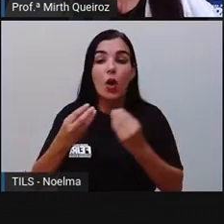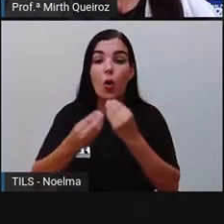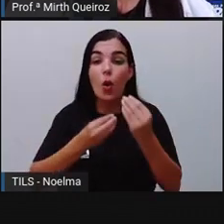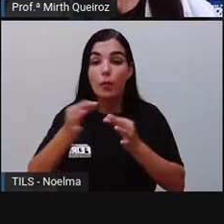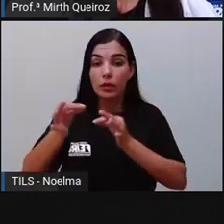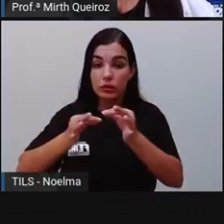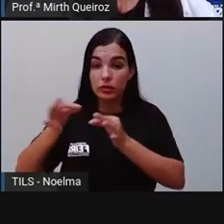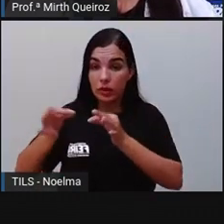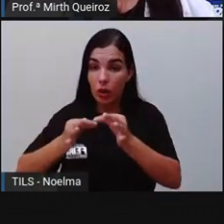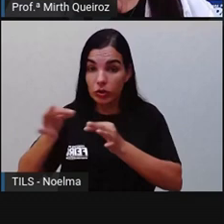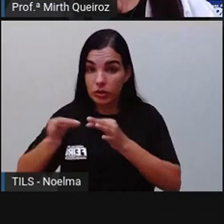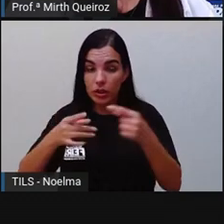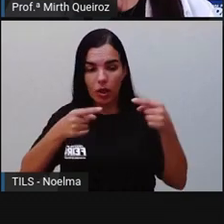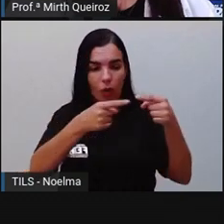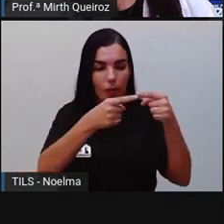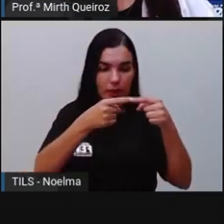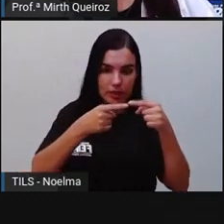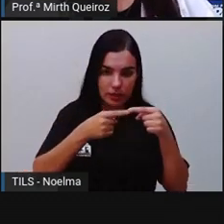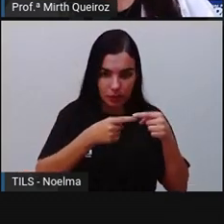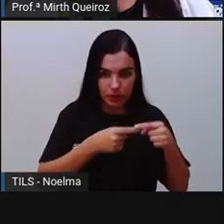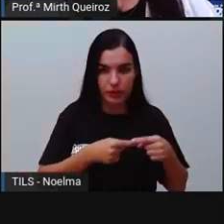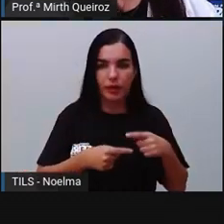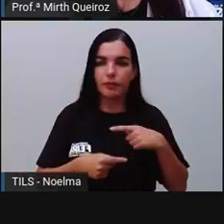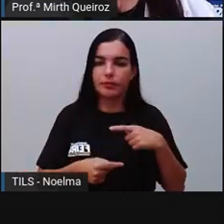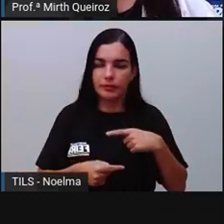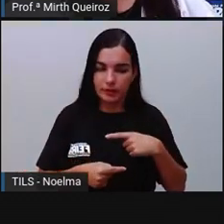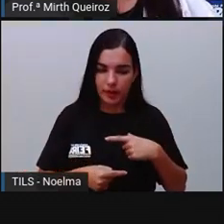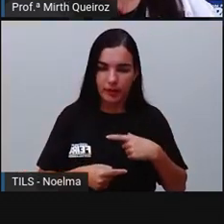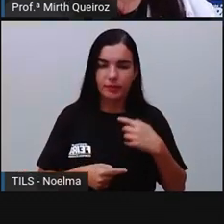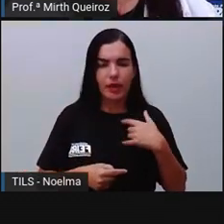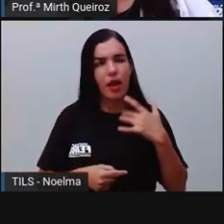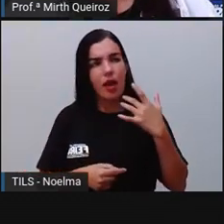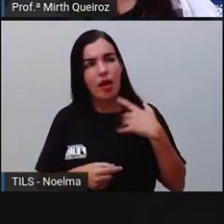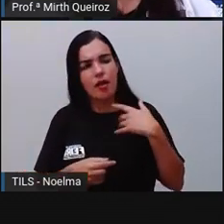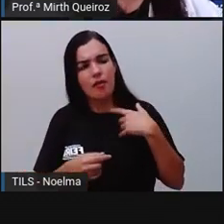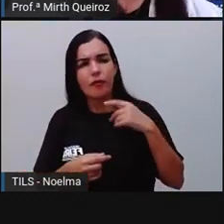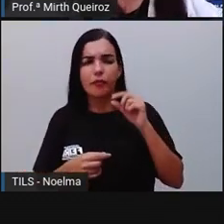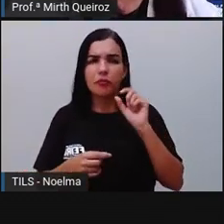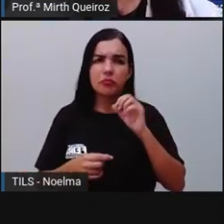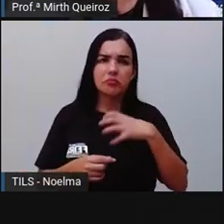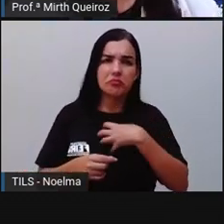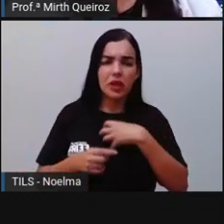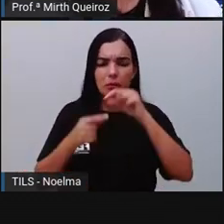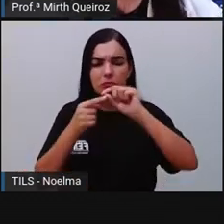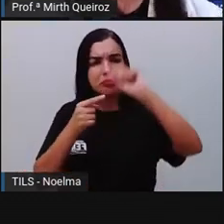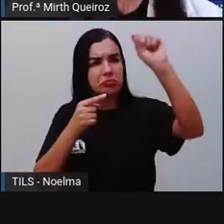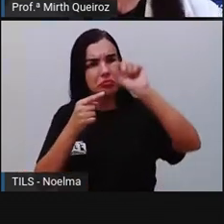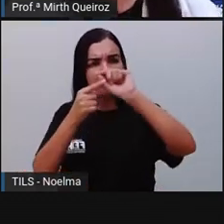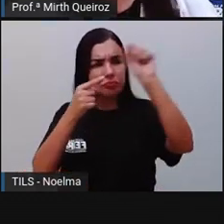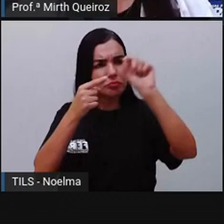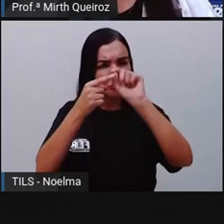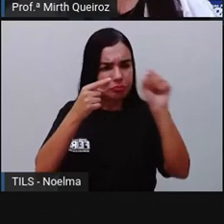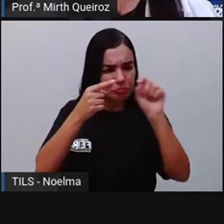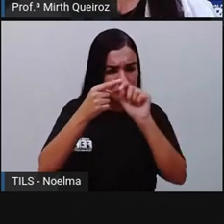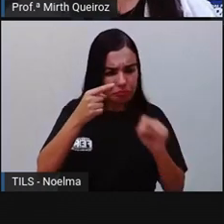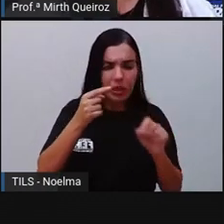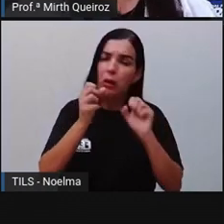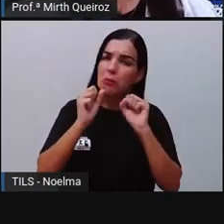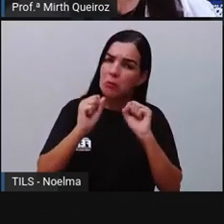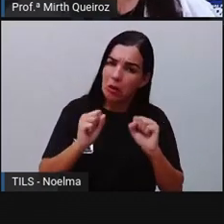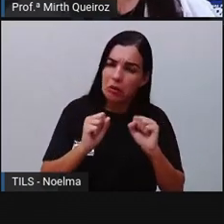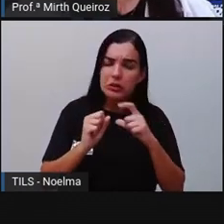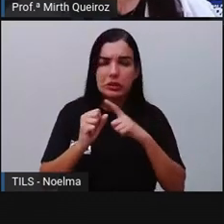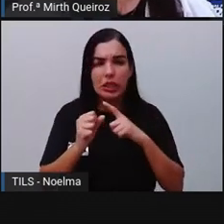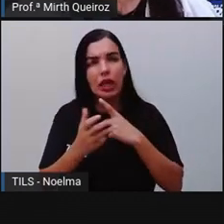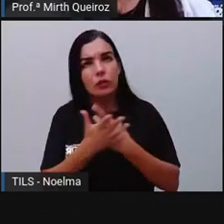sobre isso. Há algumas formas. Eu fui fazendo ali, cruzando, pegando um, de outro, né? Uma possibilidade